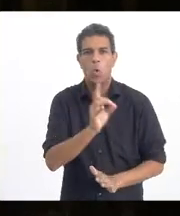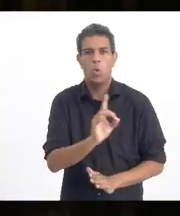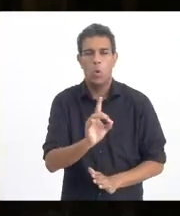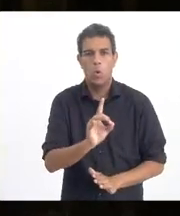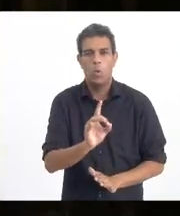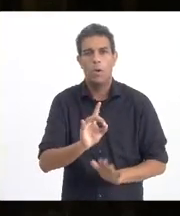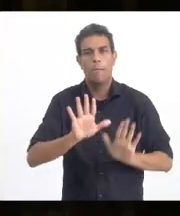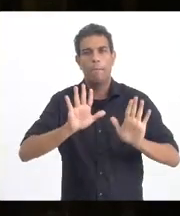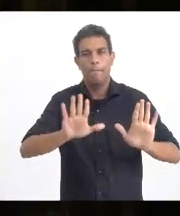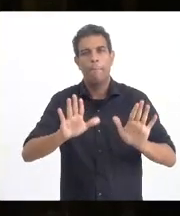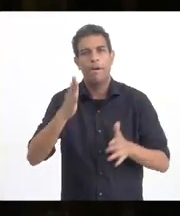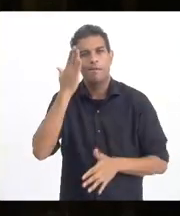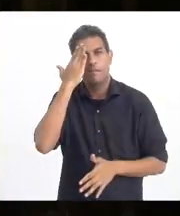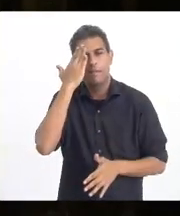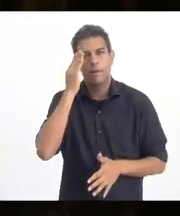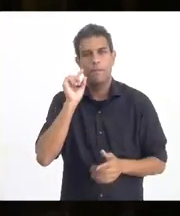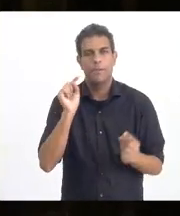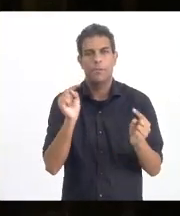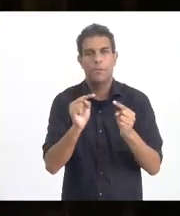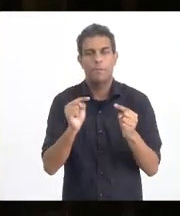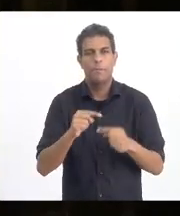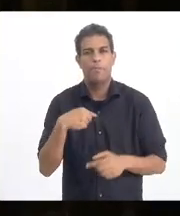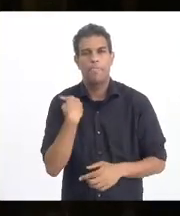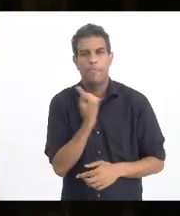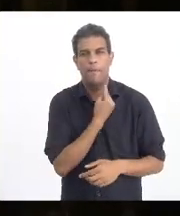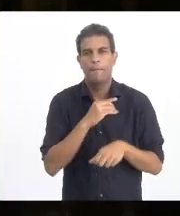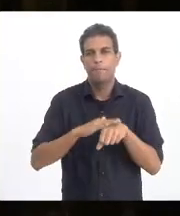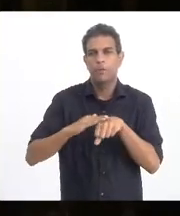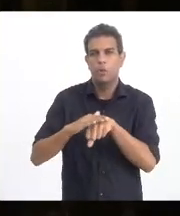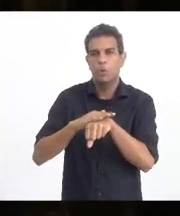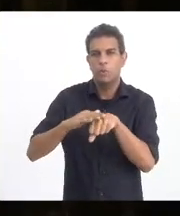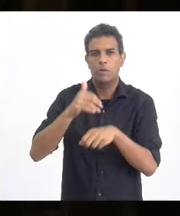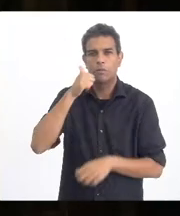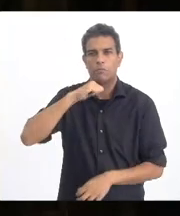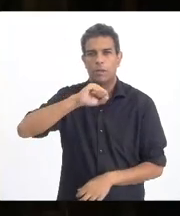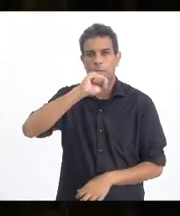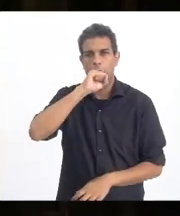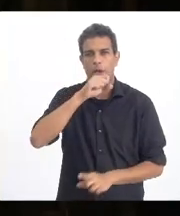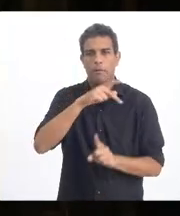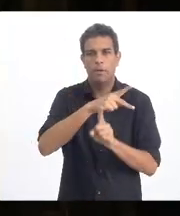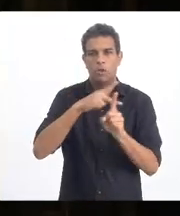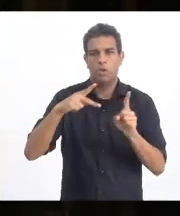Não é o ideal. Nós sabemos que não é o ideal. Nós falamos,